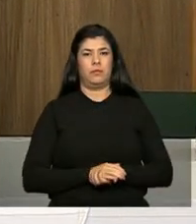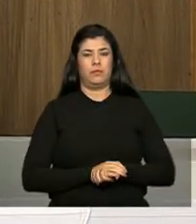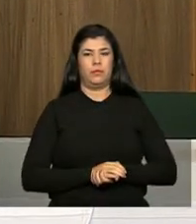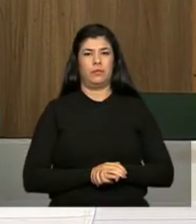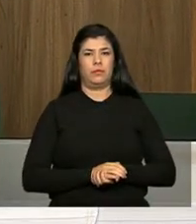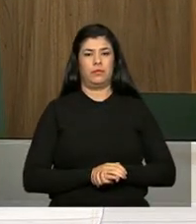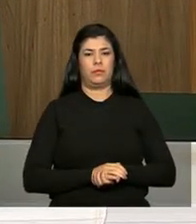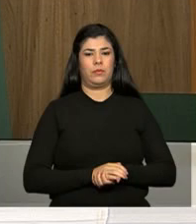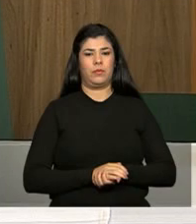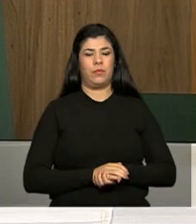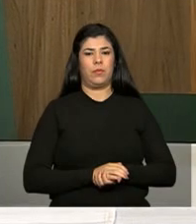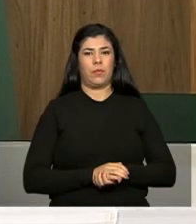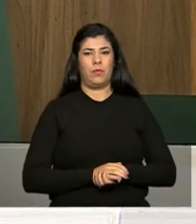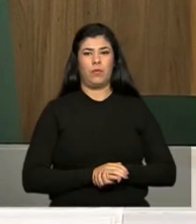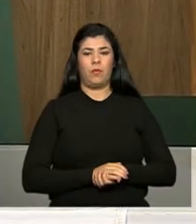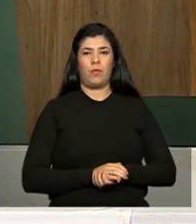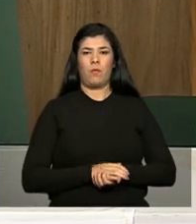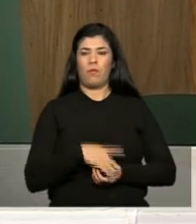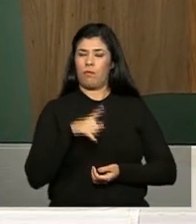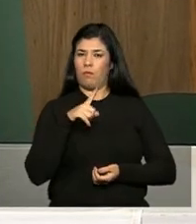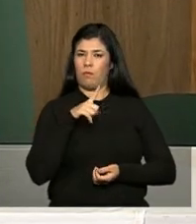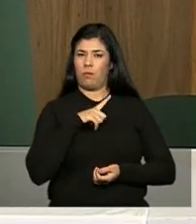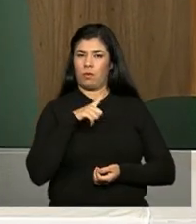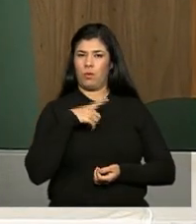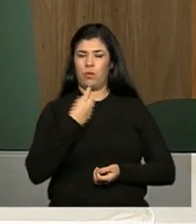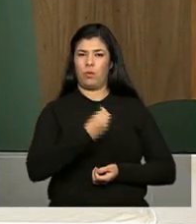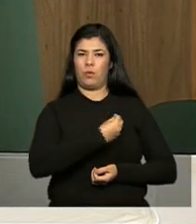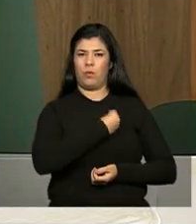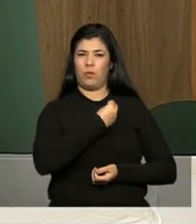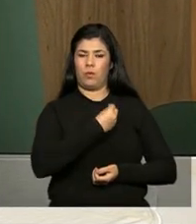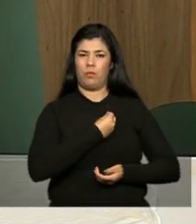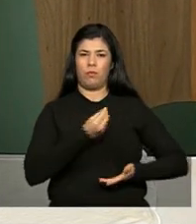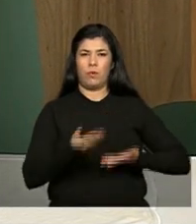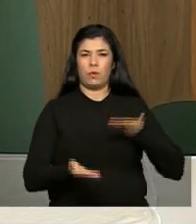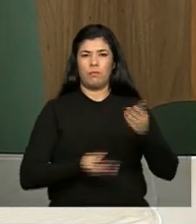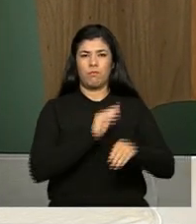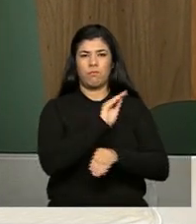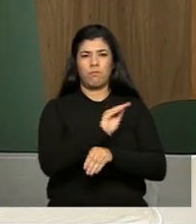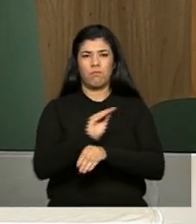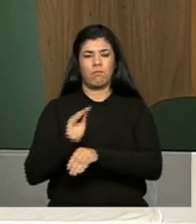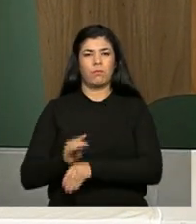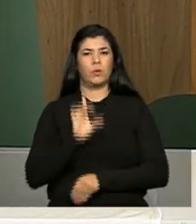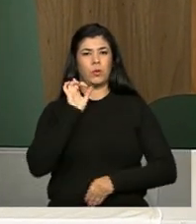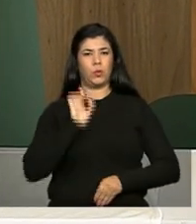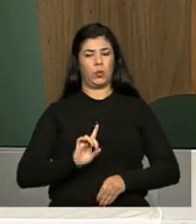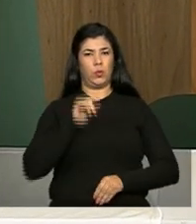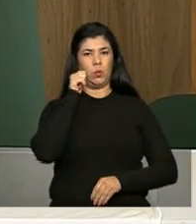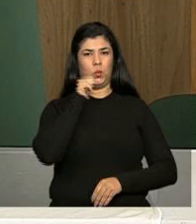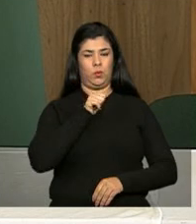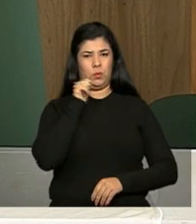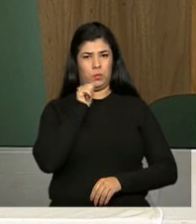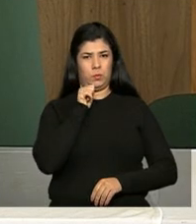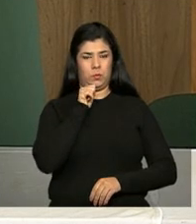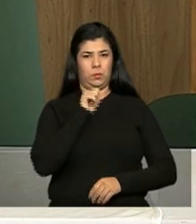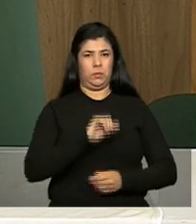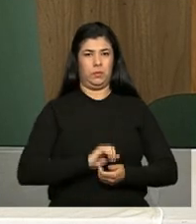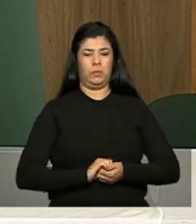uma vida dedicada à questão dos direitos das mulheres